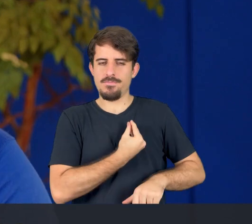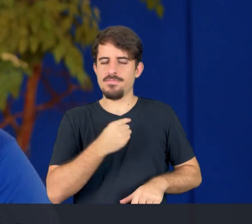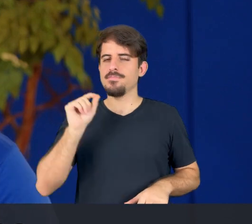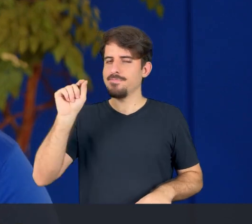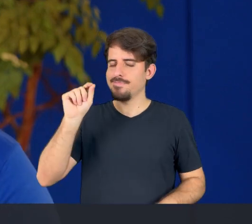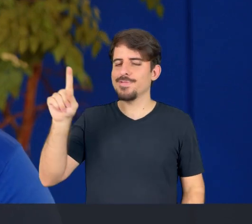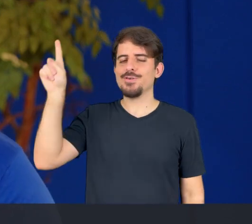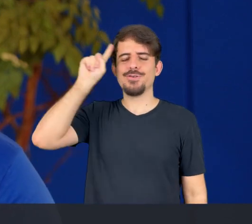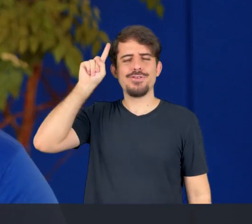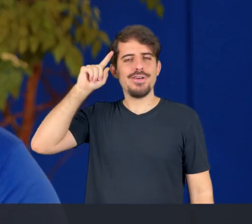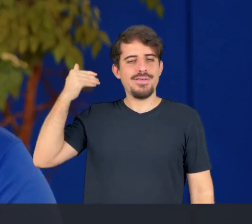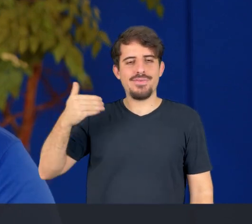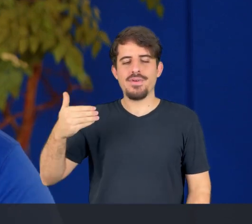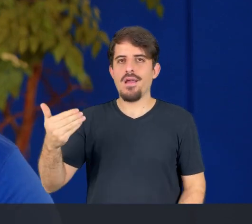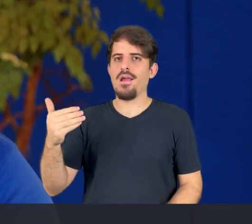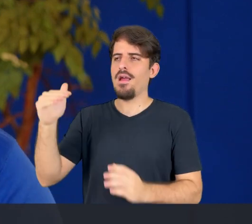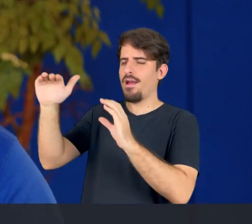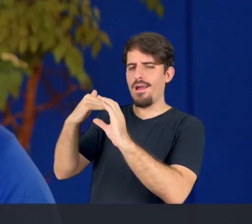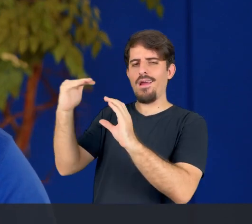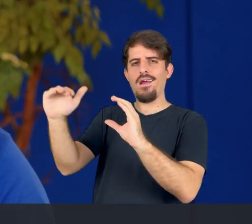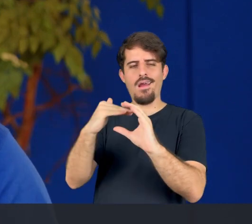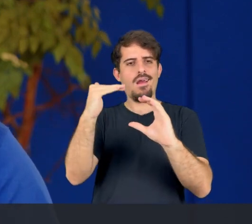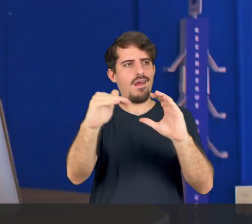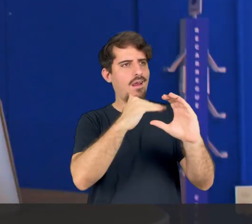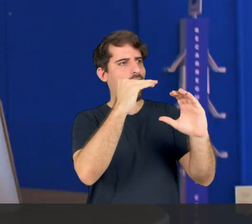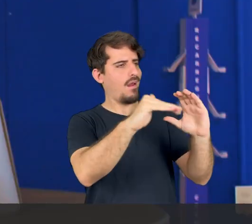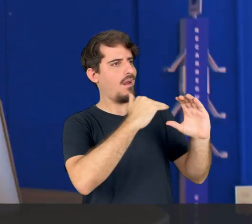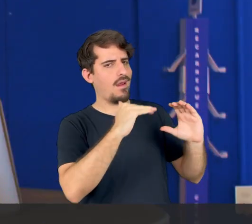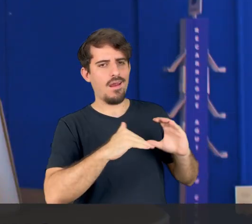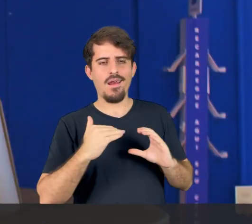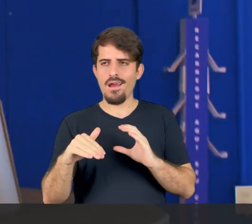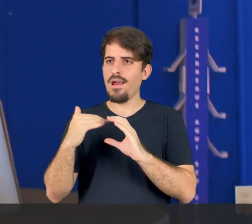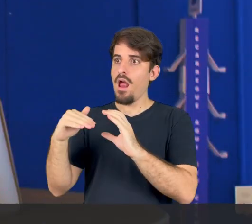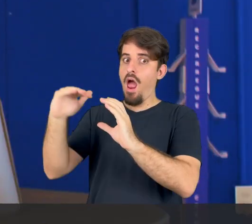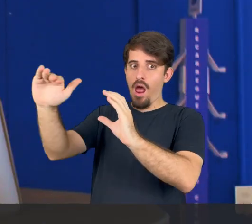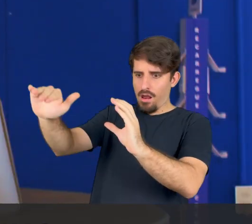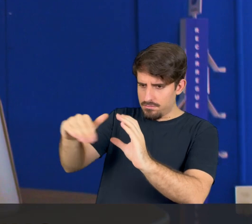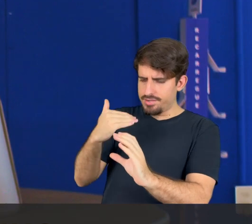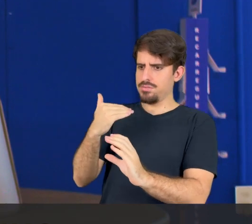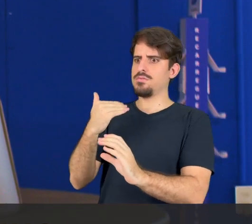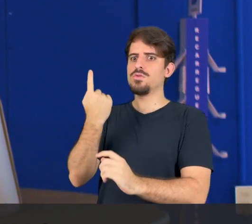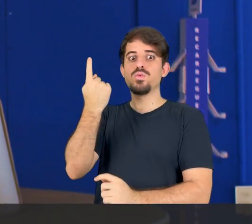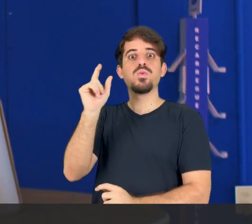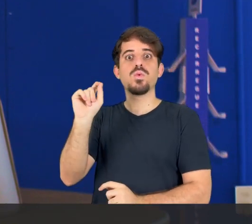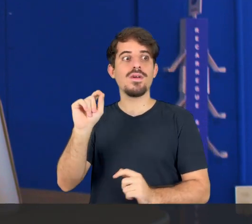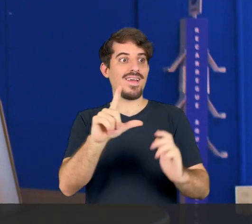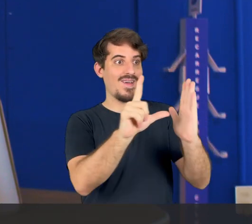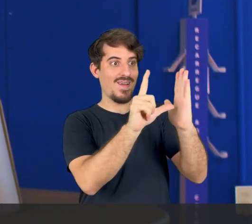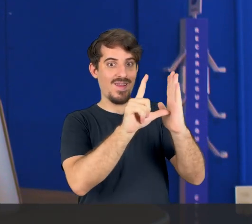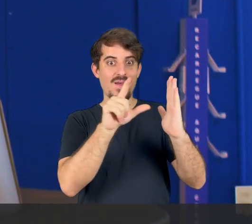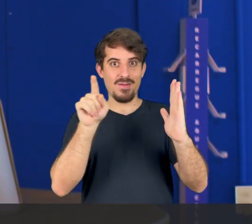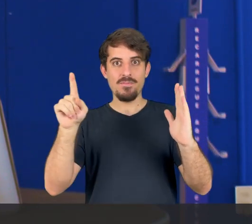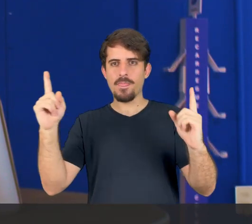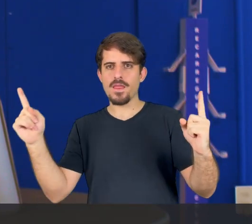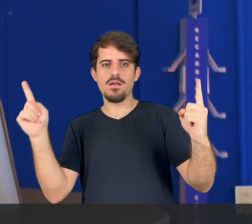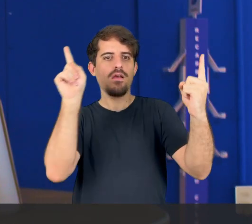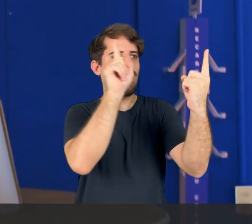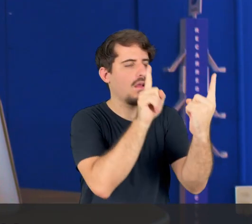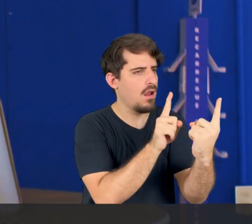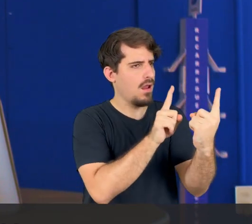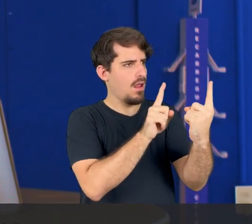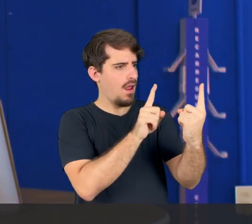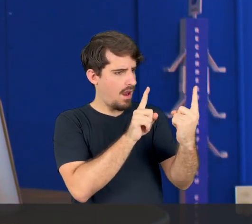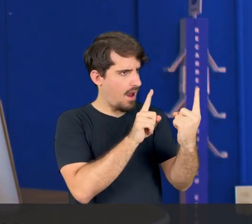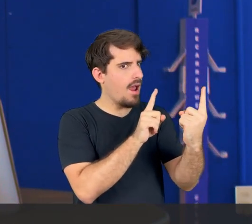transforma vidas, né? Então, diariamente a gente recebe várias mensagens de pessoas que chegaram em loja e